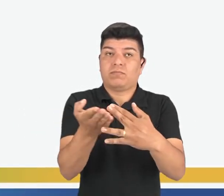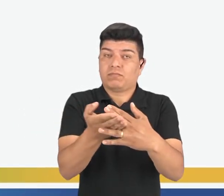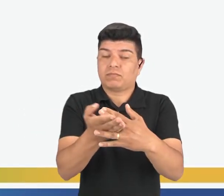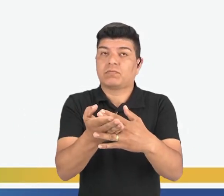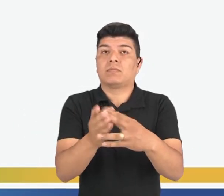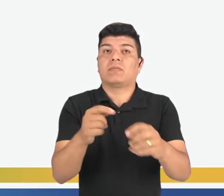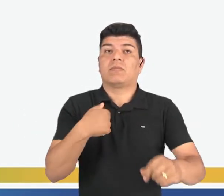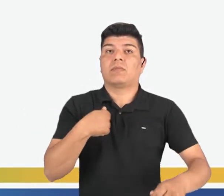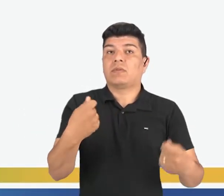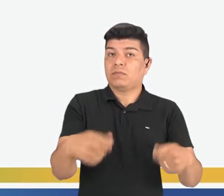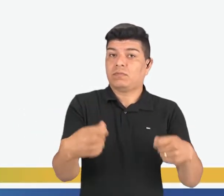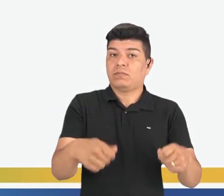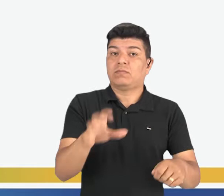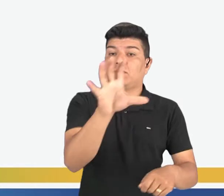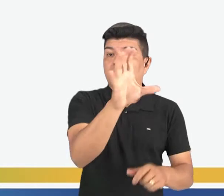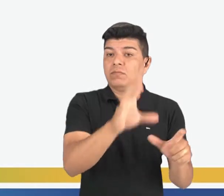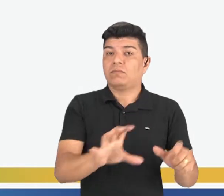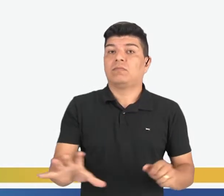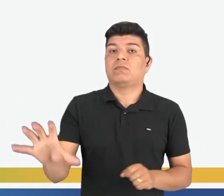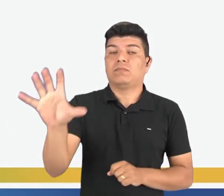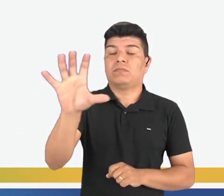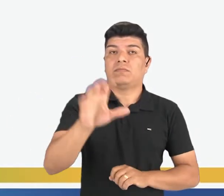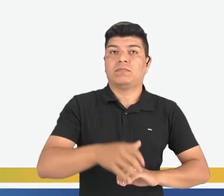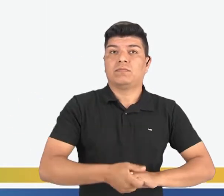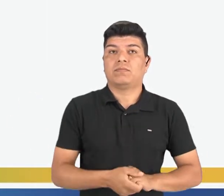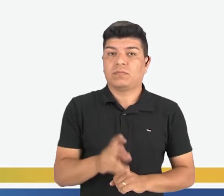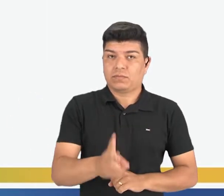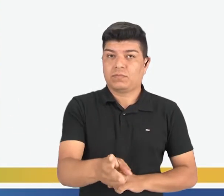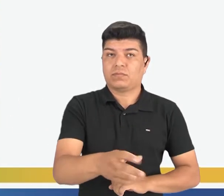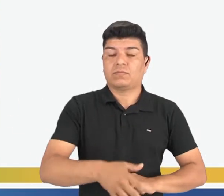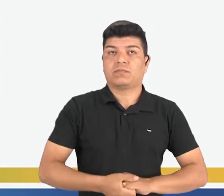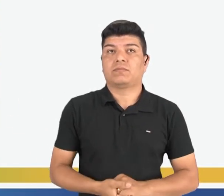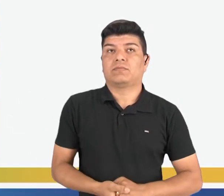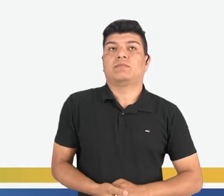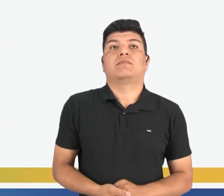depende da região. Tá? Continuando, ó.